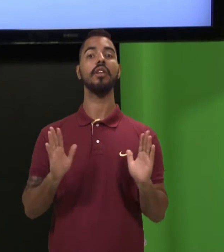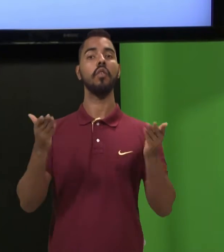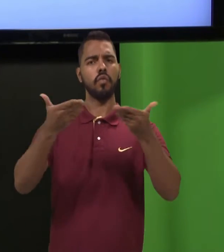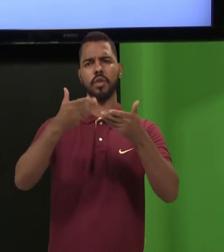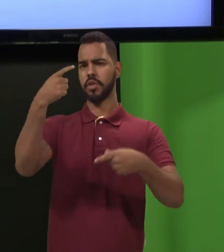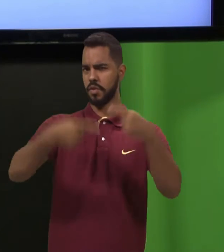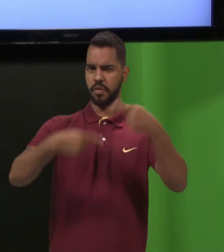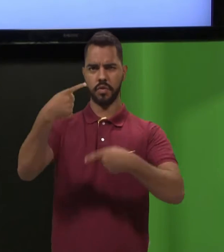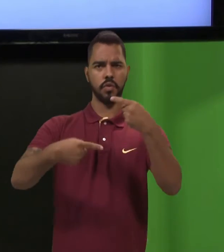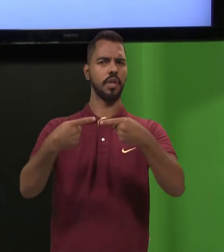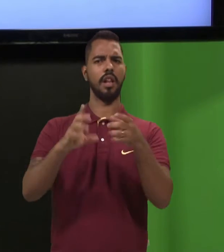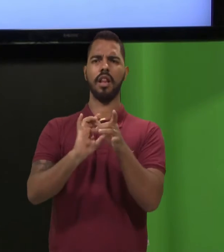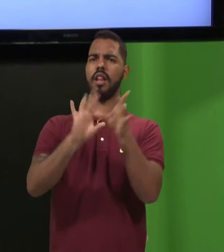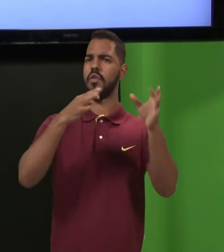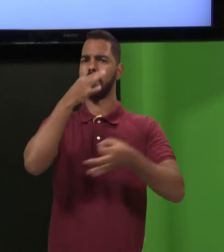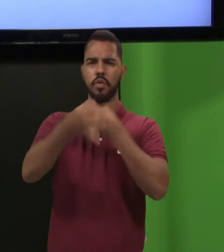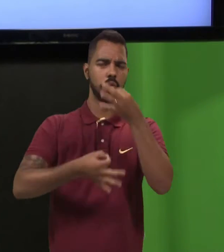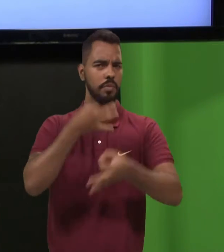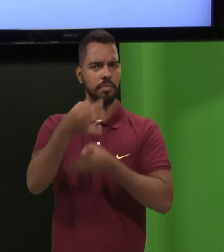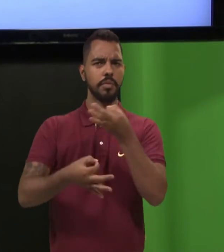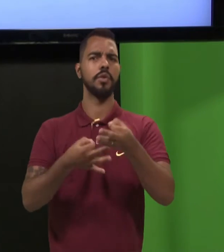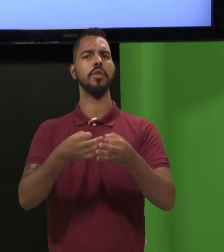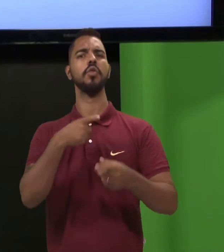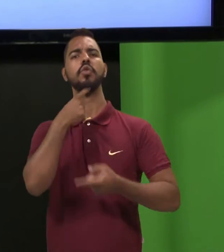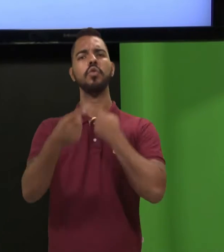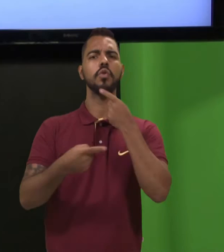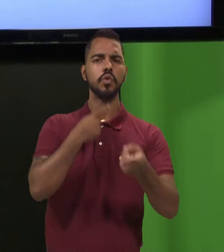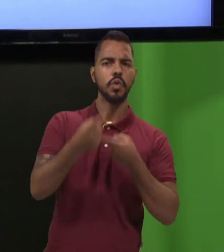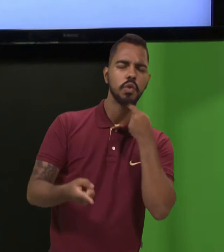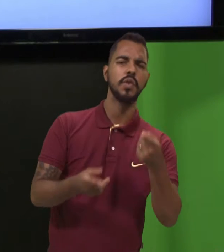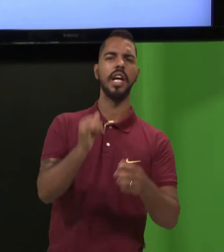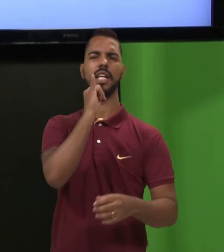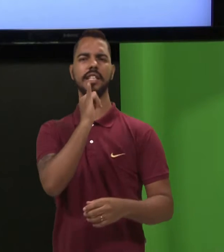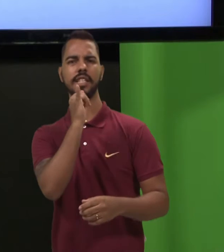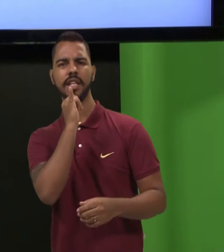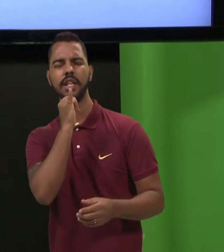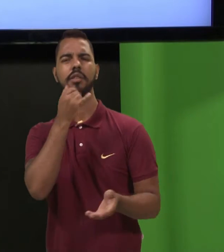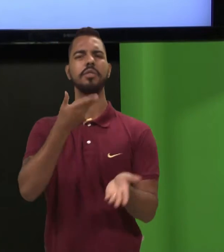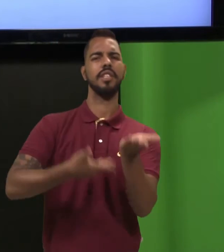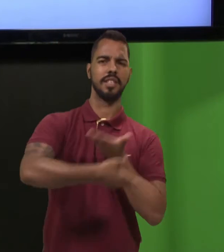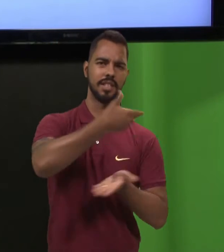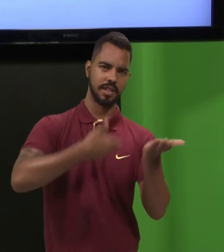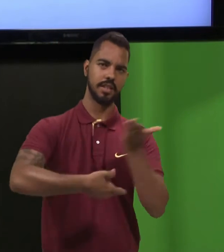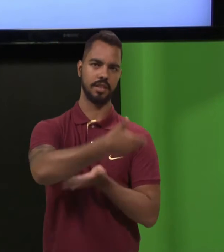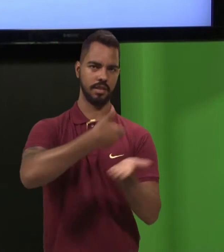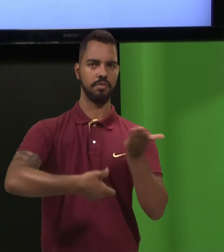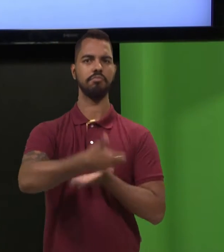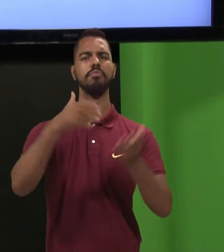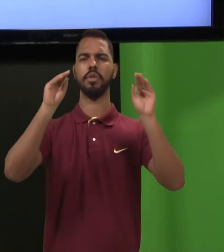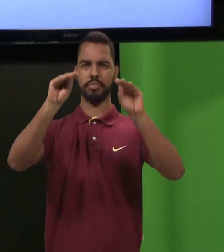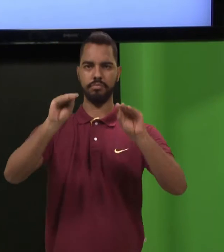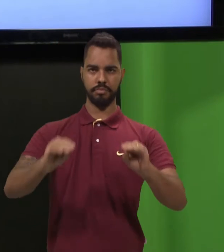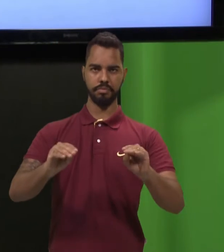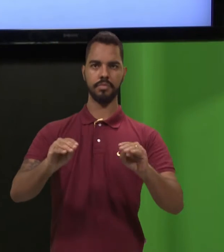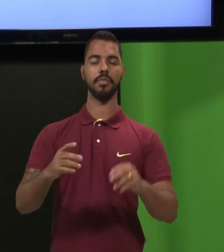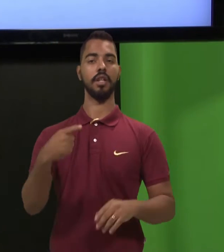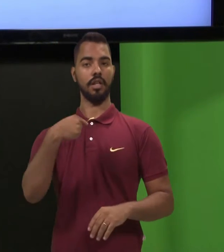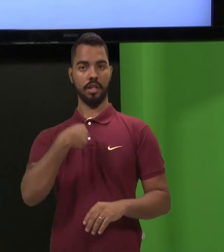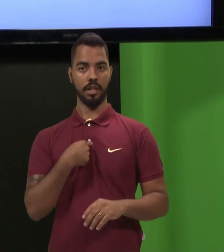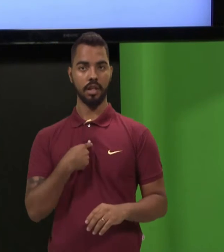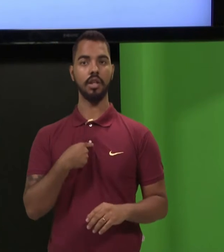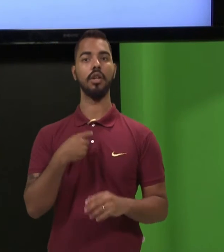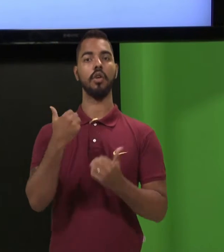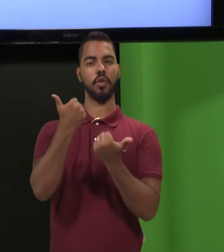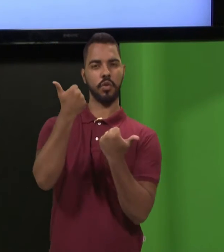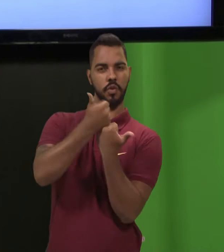discutir, opinar, exemplificar, tirar as dúvidas, interagir com os colegas. Serão auxiliados por mim, pelo tutor